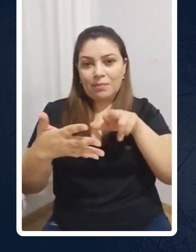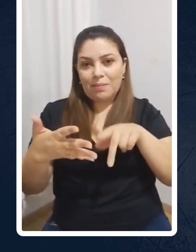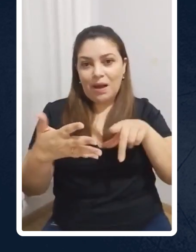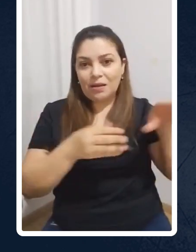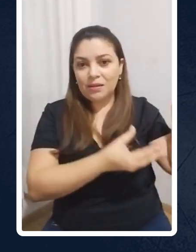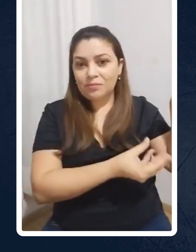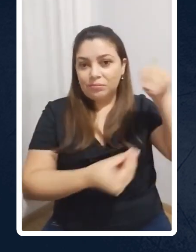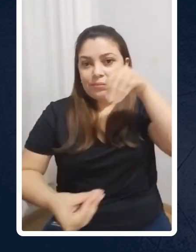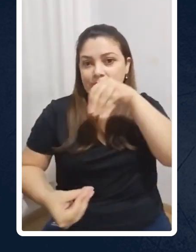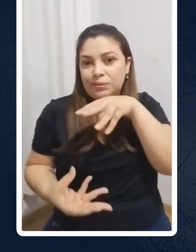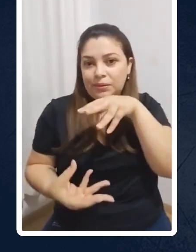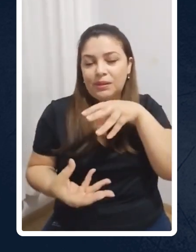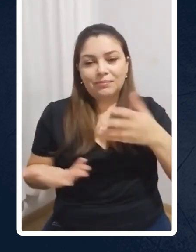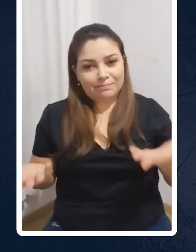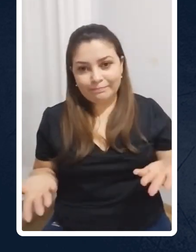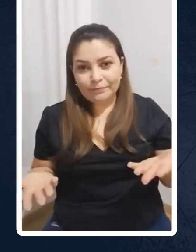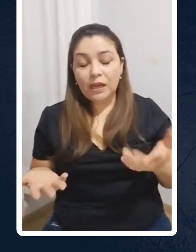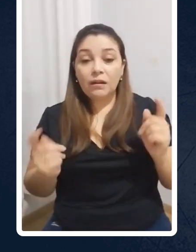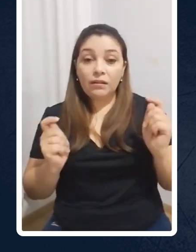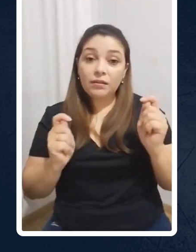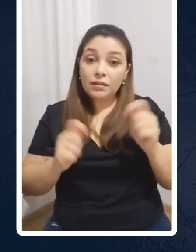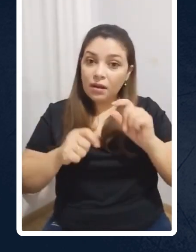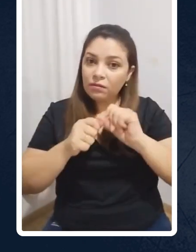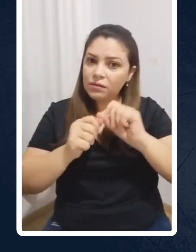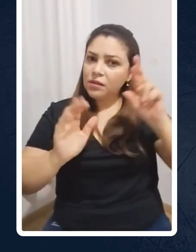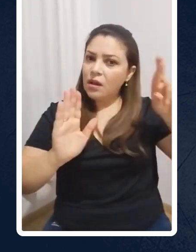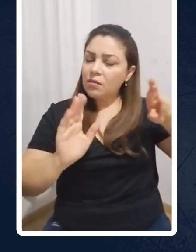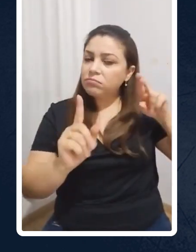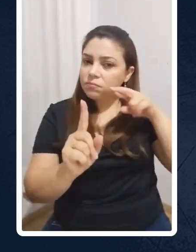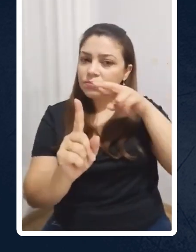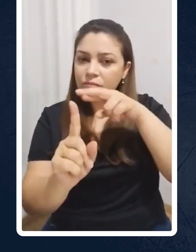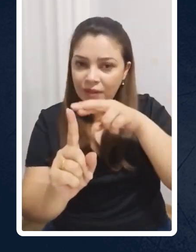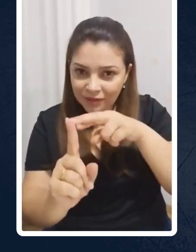fazer referência em função desses encontros. Muito bem.